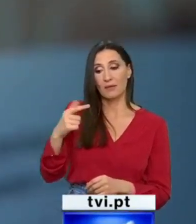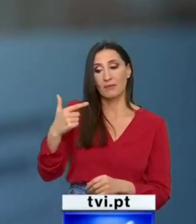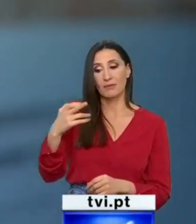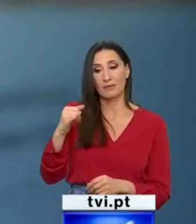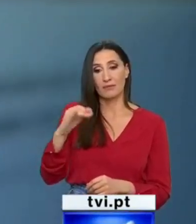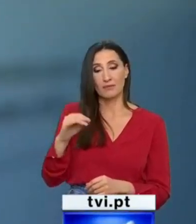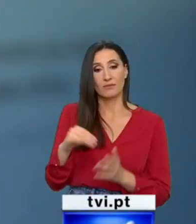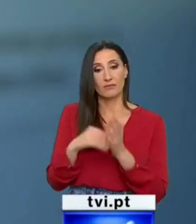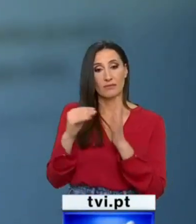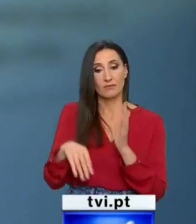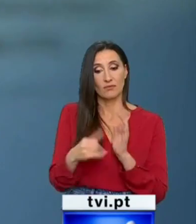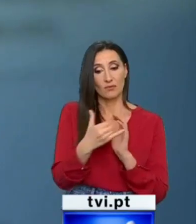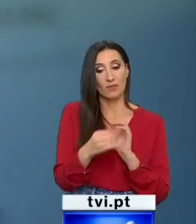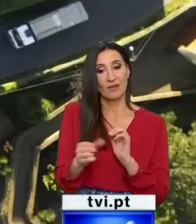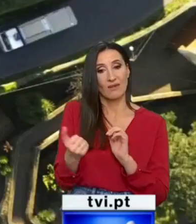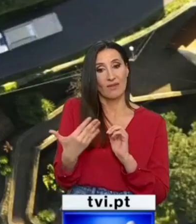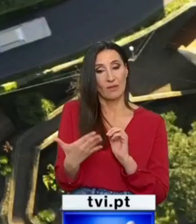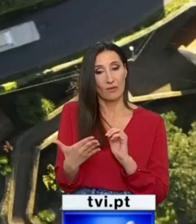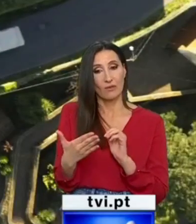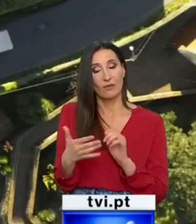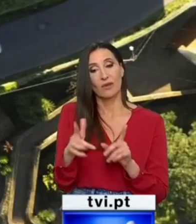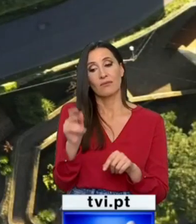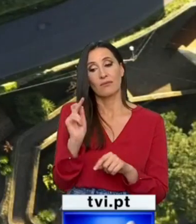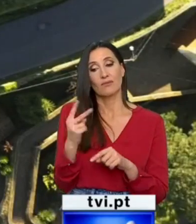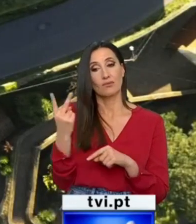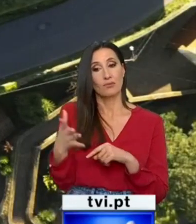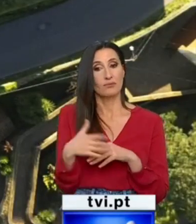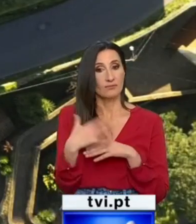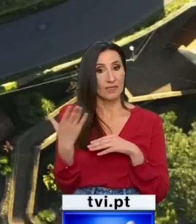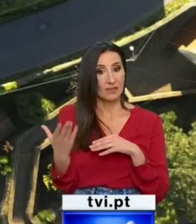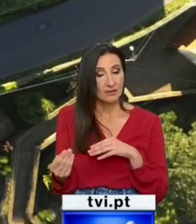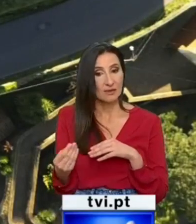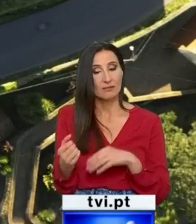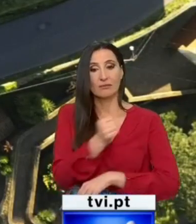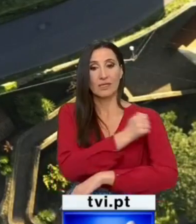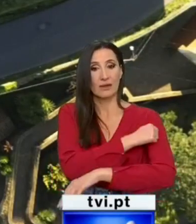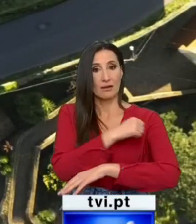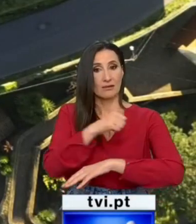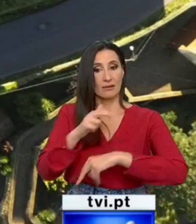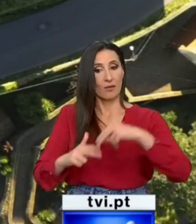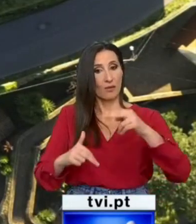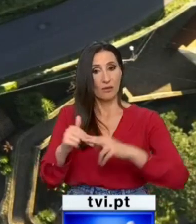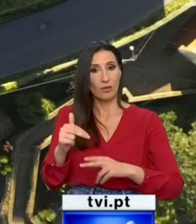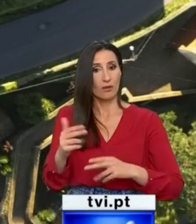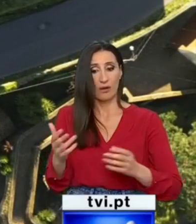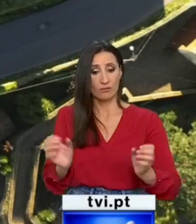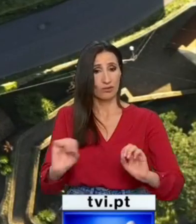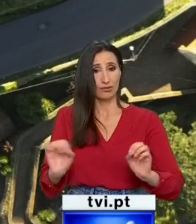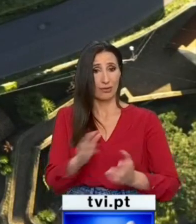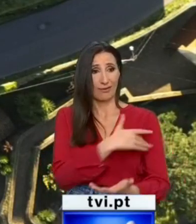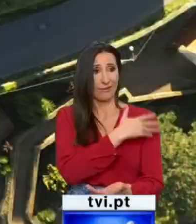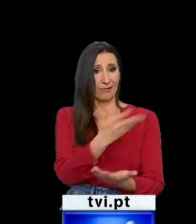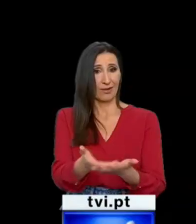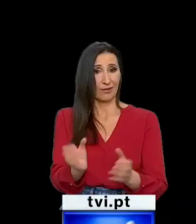em dezembro de 2021 e, mais de 2 anos depois, as casas continuam a não